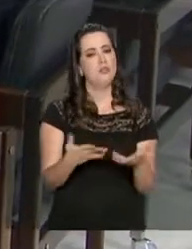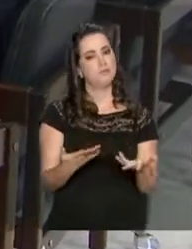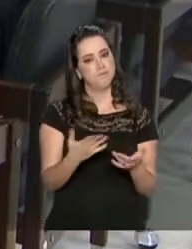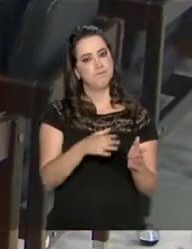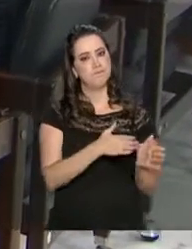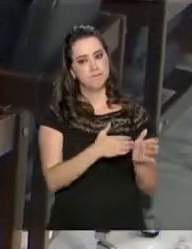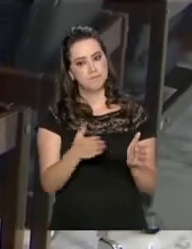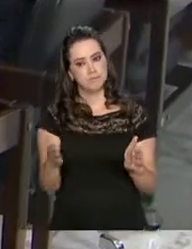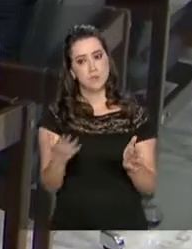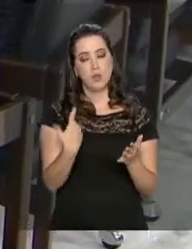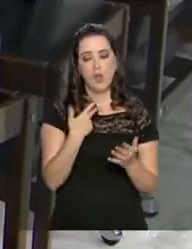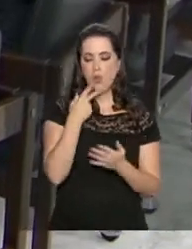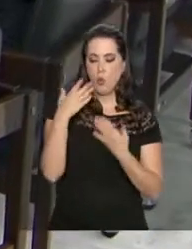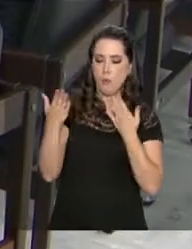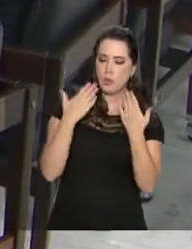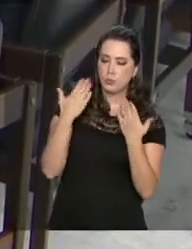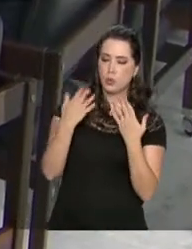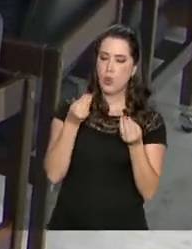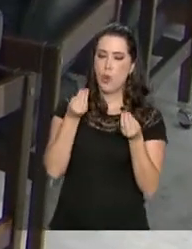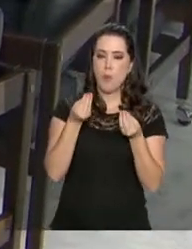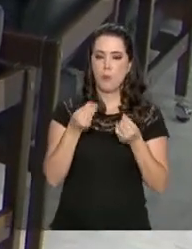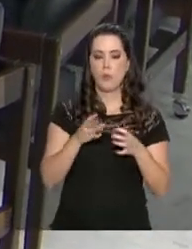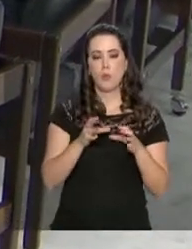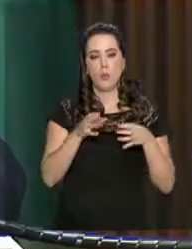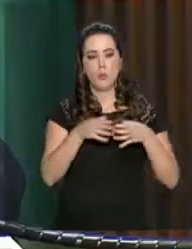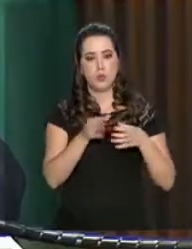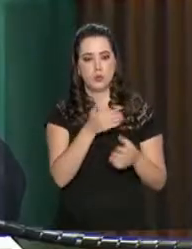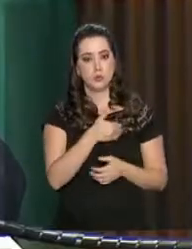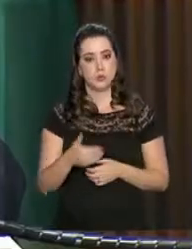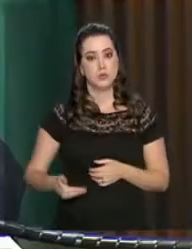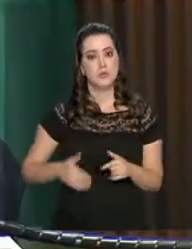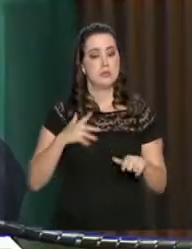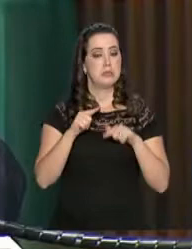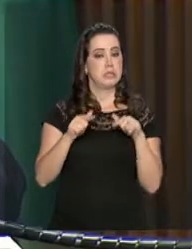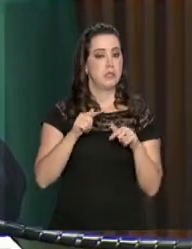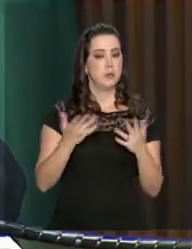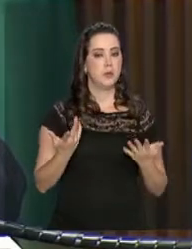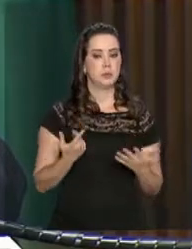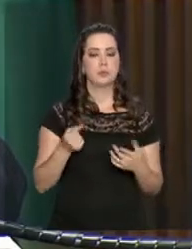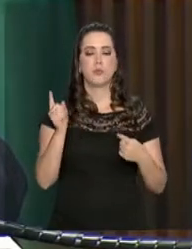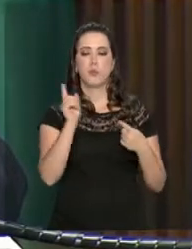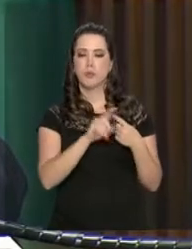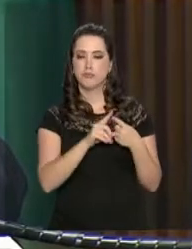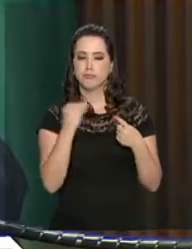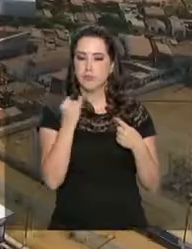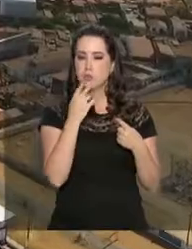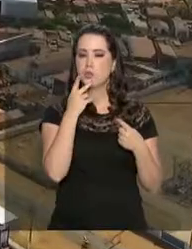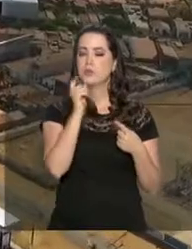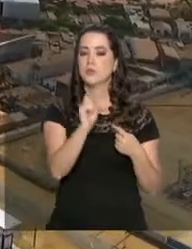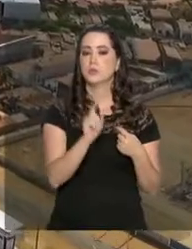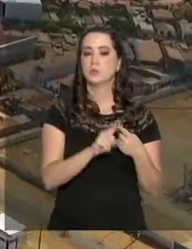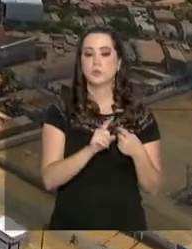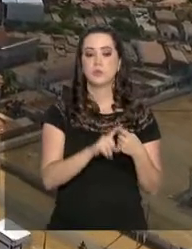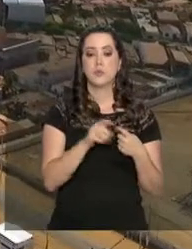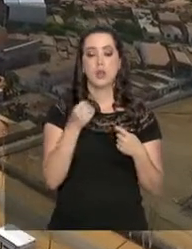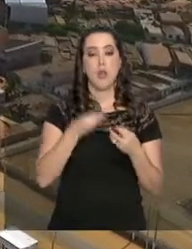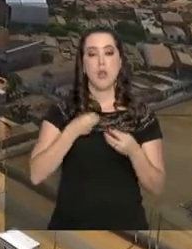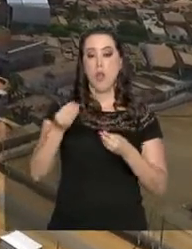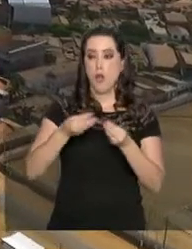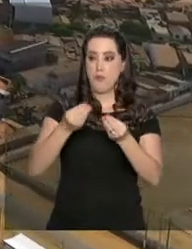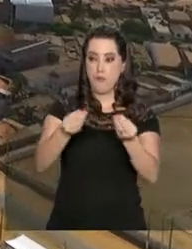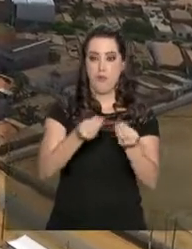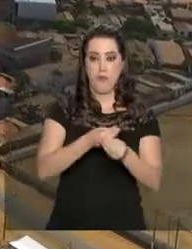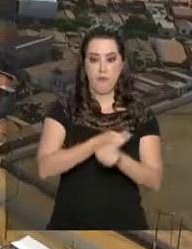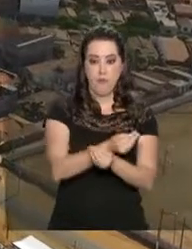das ações do governo em reunião com os ministros de estado entre as medidas destacadas pelo presidente está a distribuição